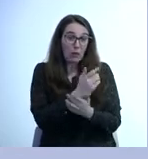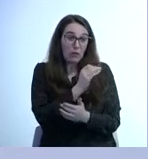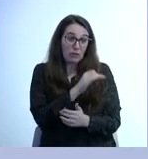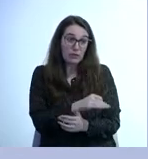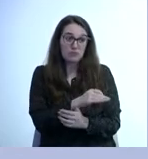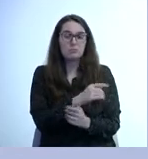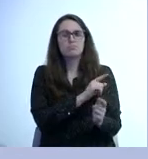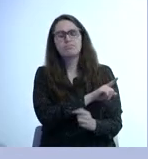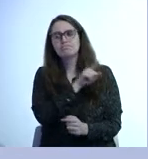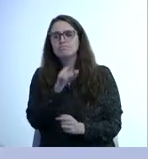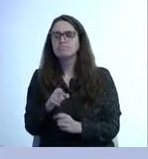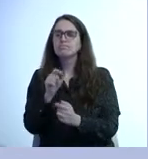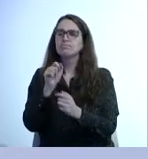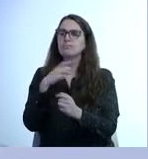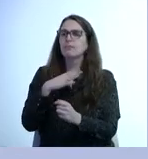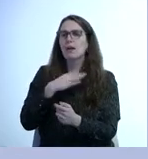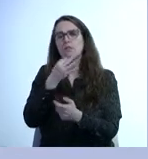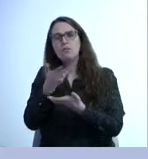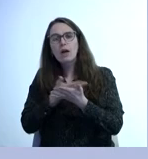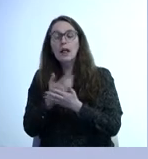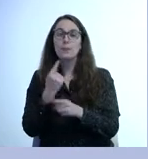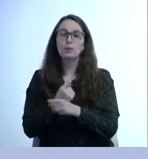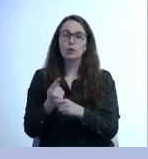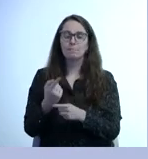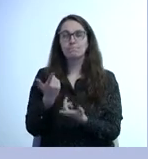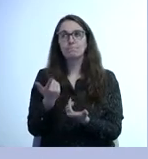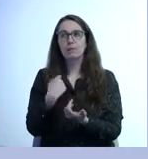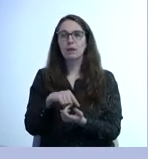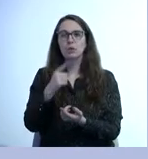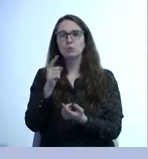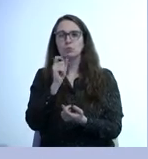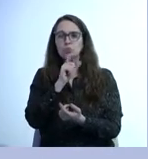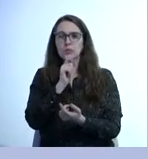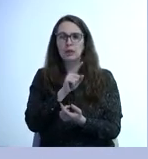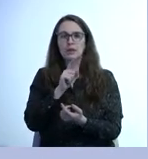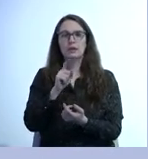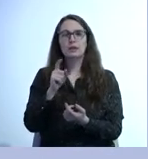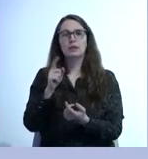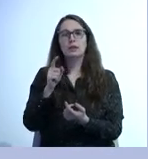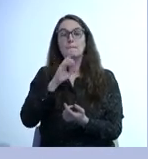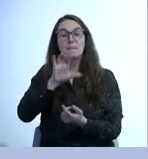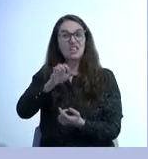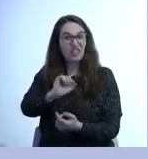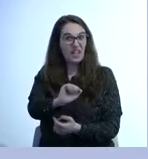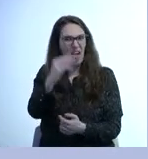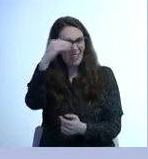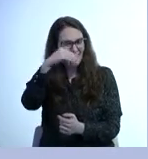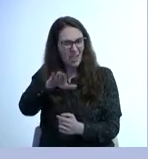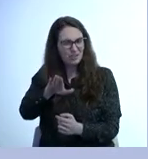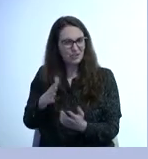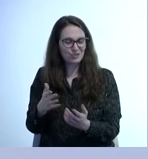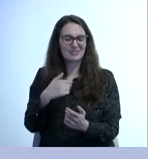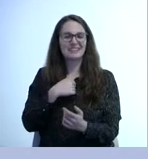falar comigo porque havia umas hipóteses, uns trabalhos no país dele, que é o Alentejo, e eu digo que